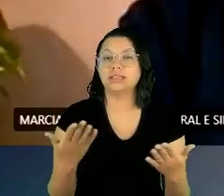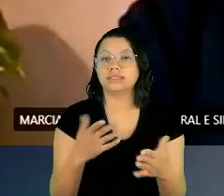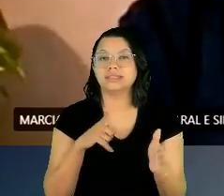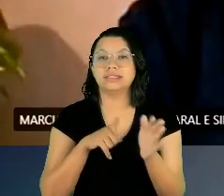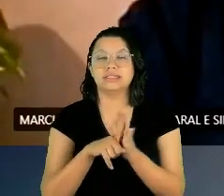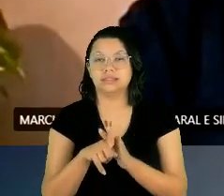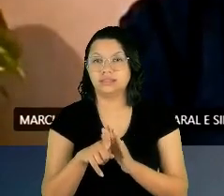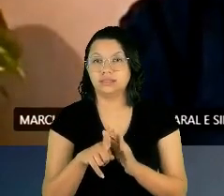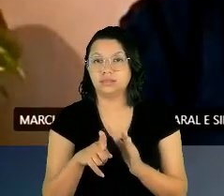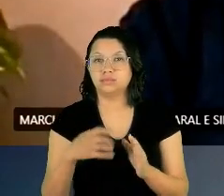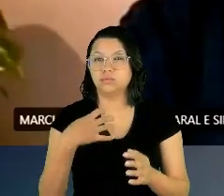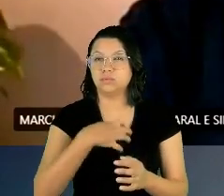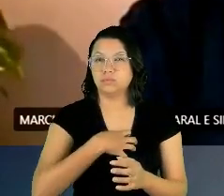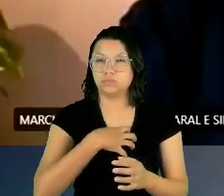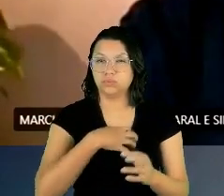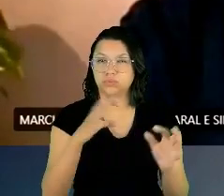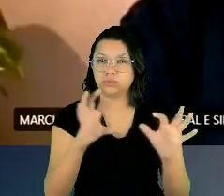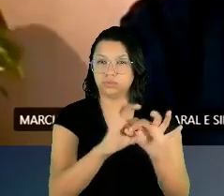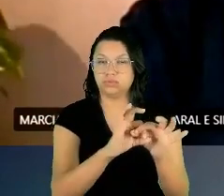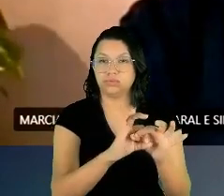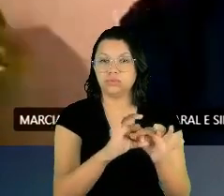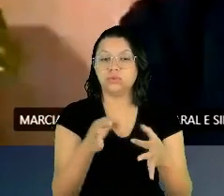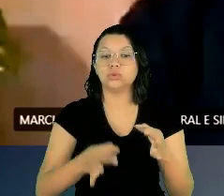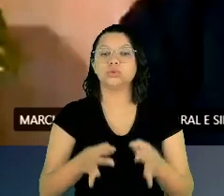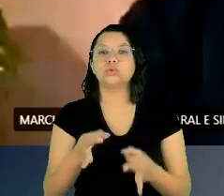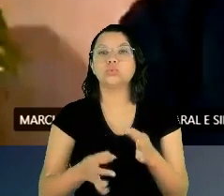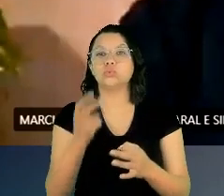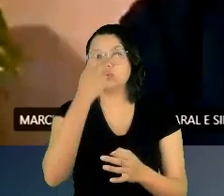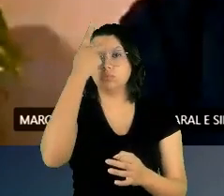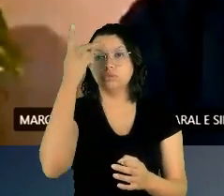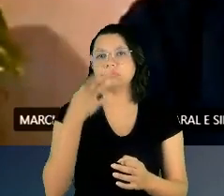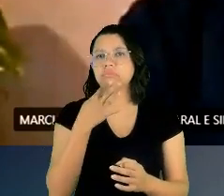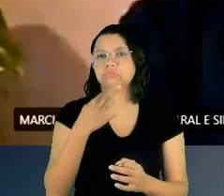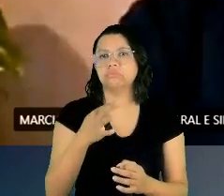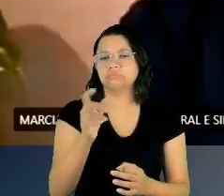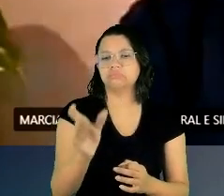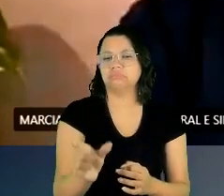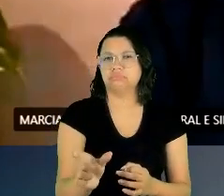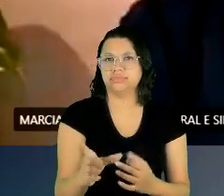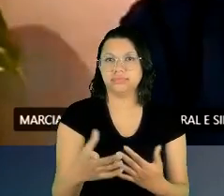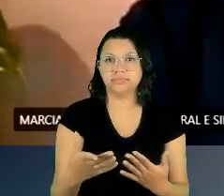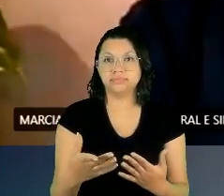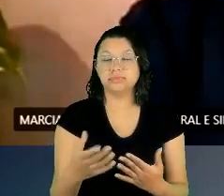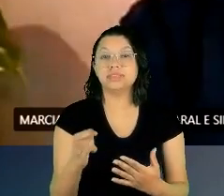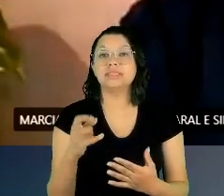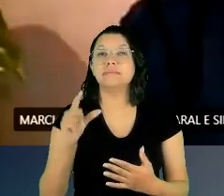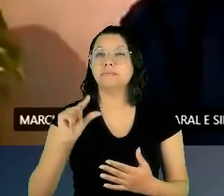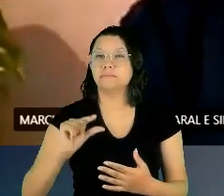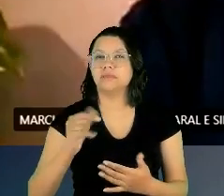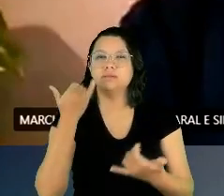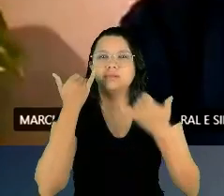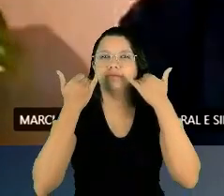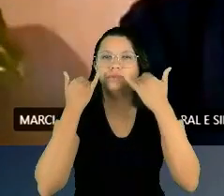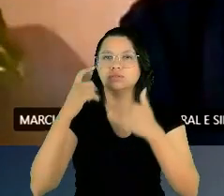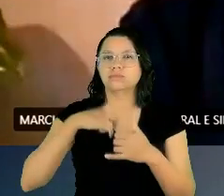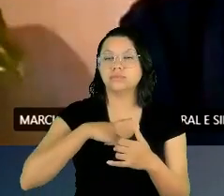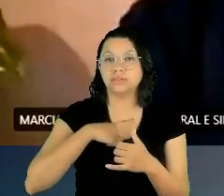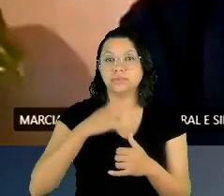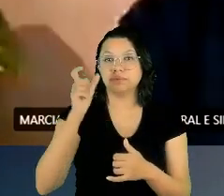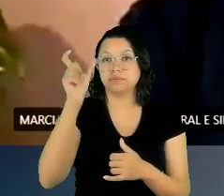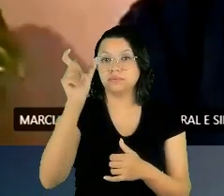reduzo esse viés do vínculo afetivo ao julgar, né, analisar uma pessoa que eu não conheço. Quanto